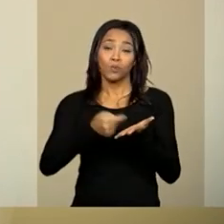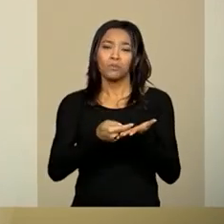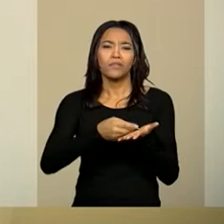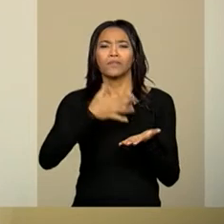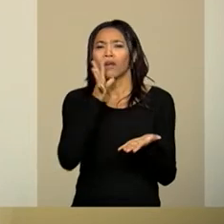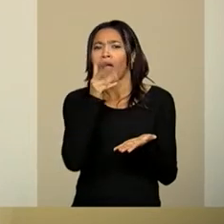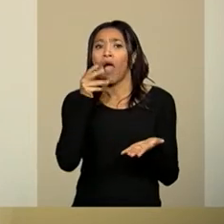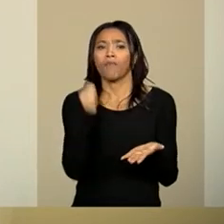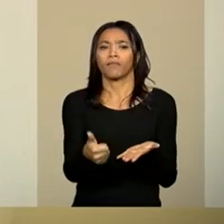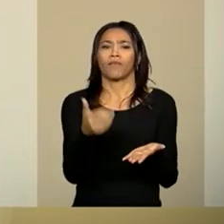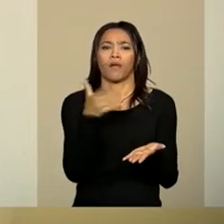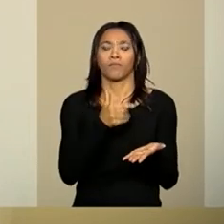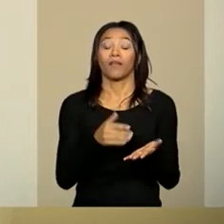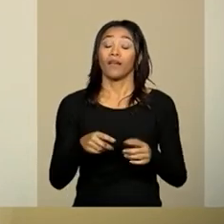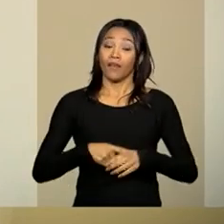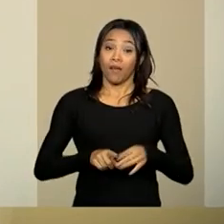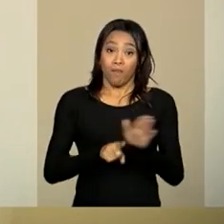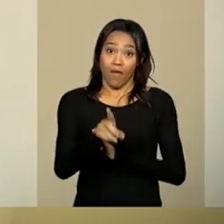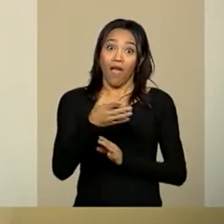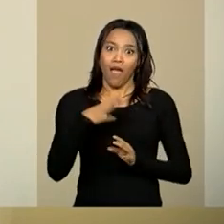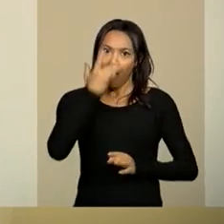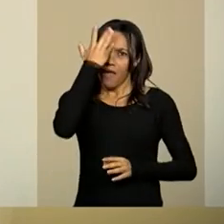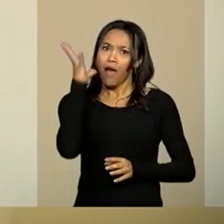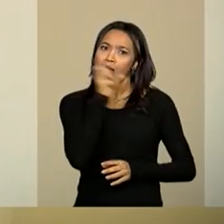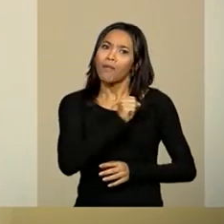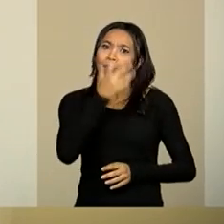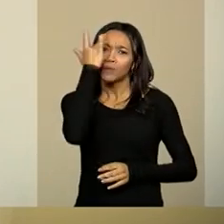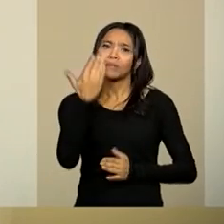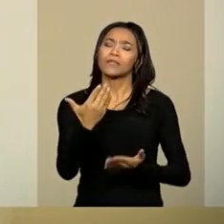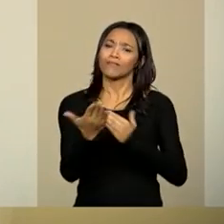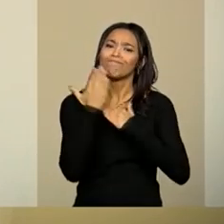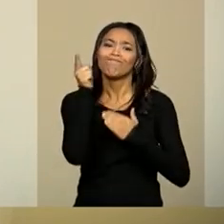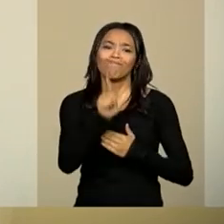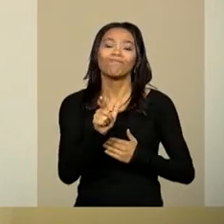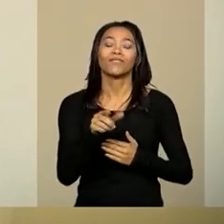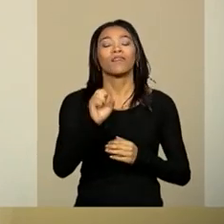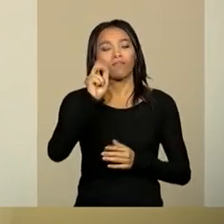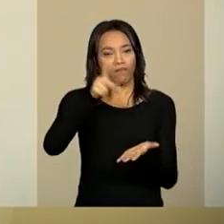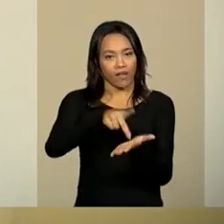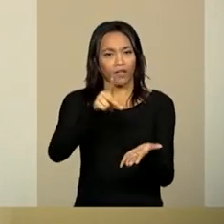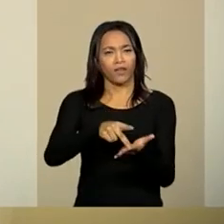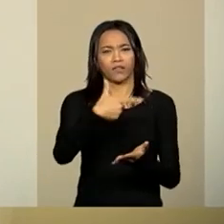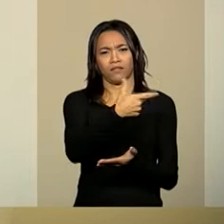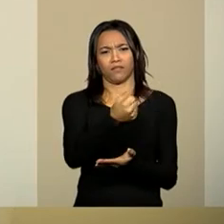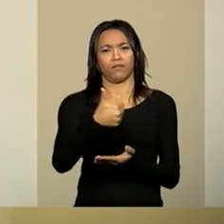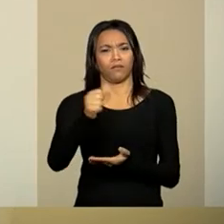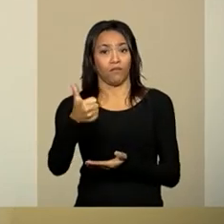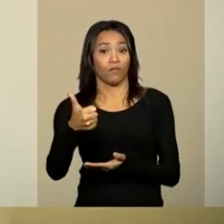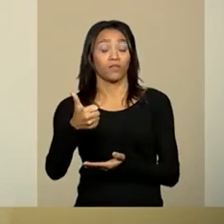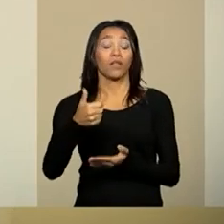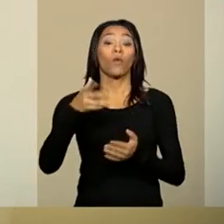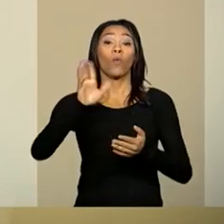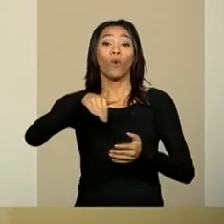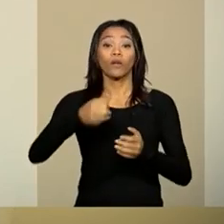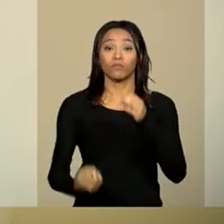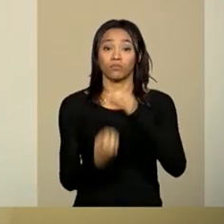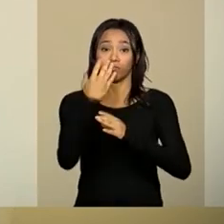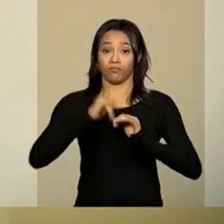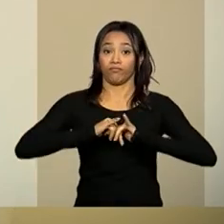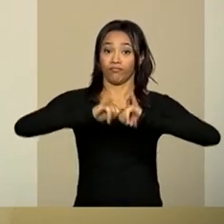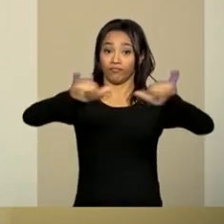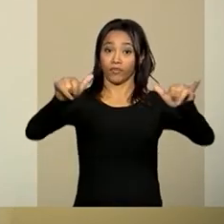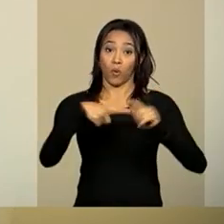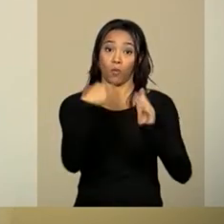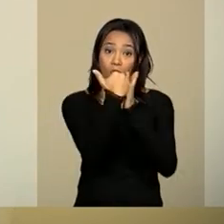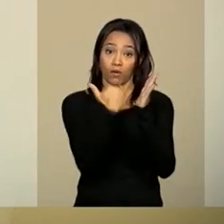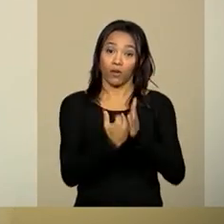isso sem burocracia É muita gente beneficiado a empresa é verdade Luciano desde 2011 Quando foi lançado o